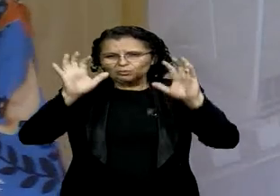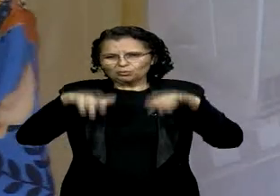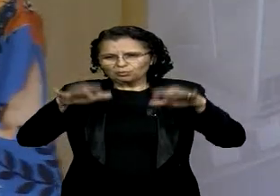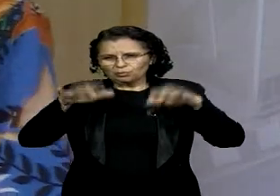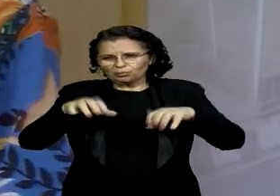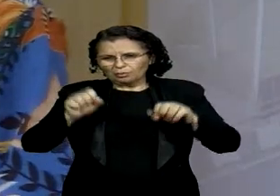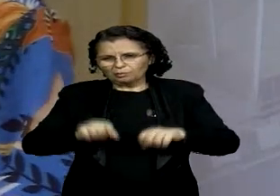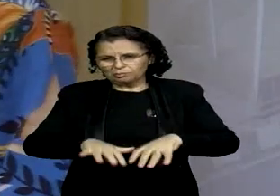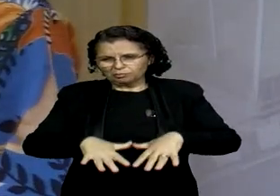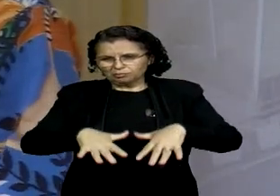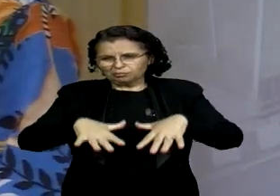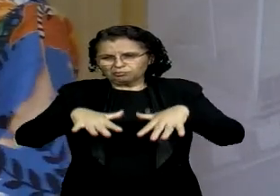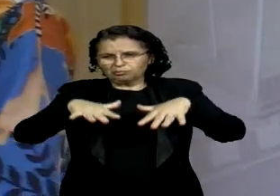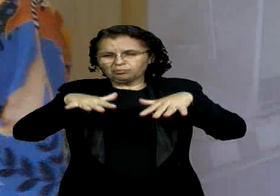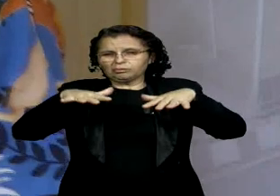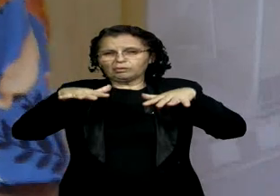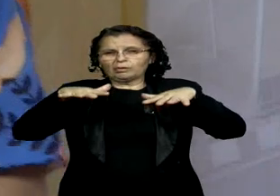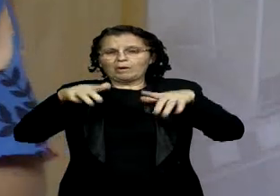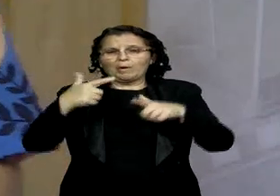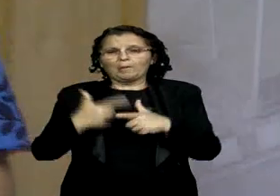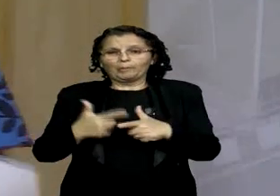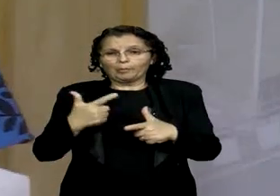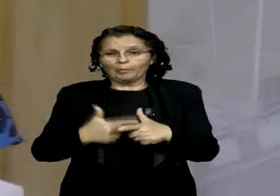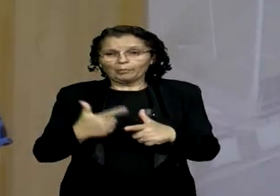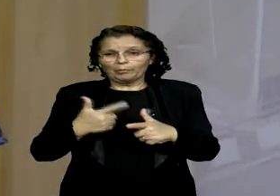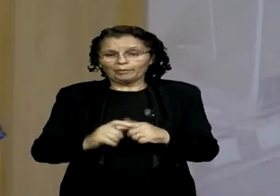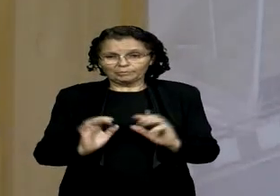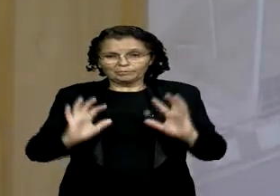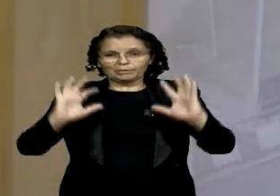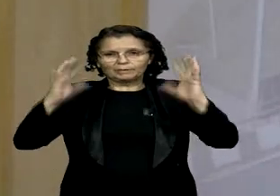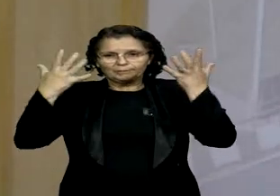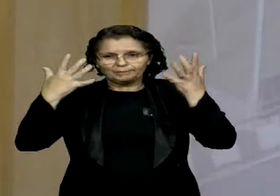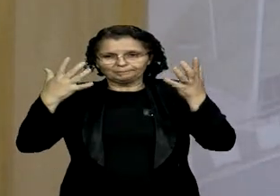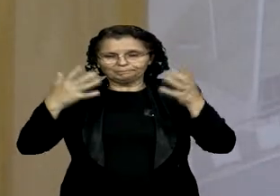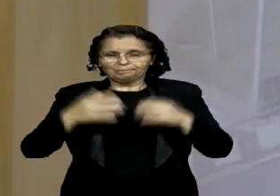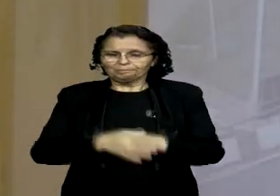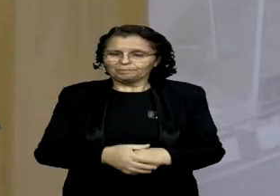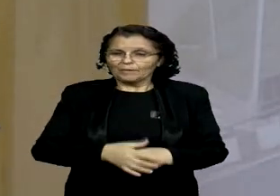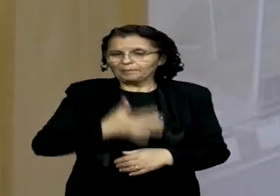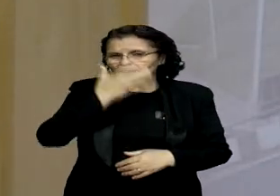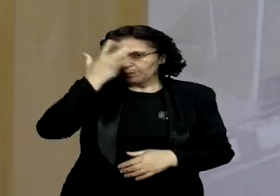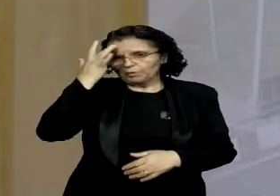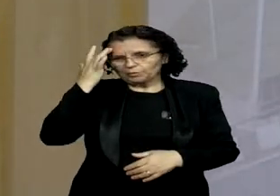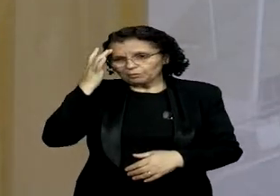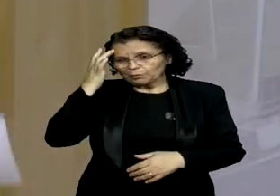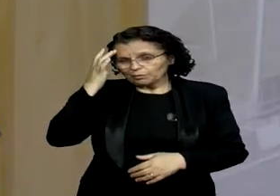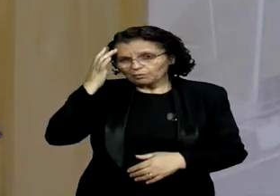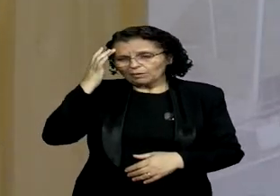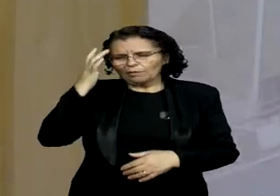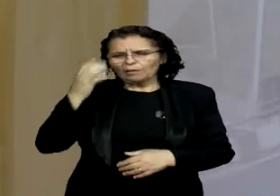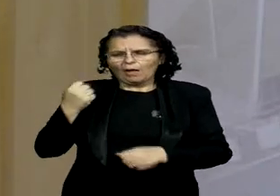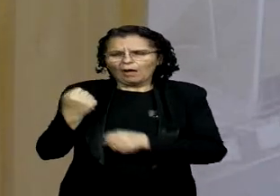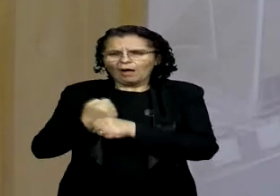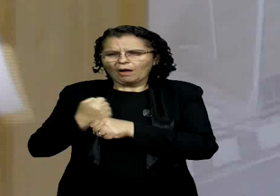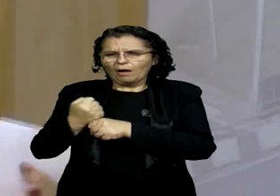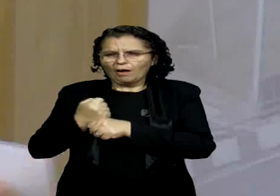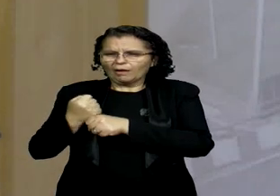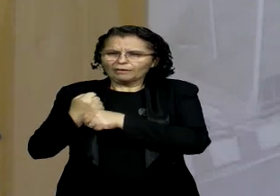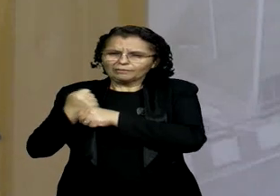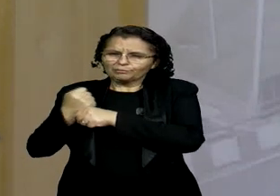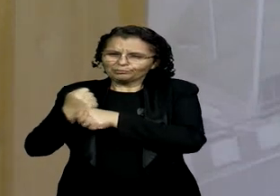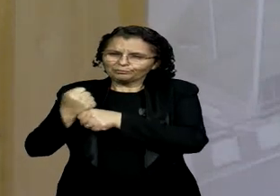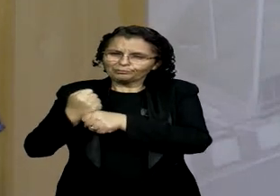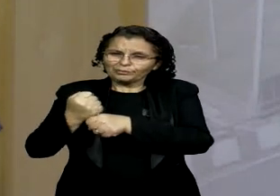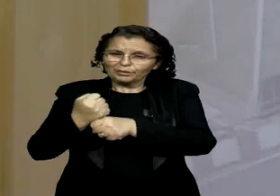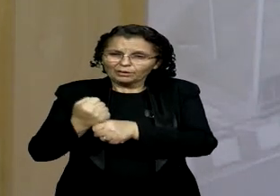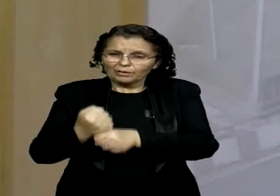crise climática que nós estamos vivendo há muito tempo, né? Muitas pessoas estão falando sobre isso há muitos e muitos anos,